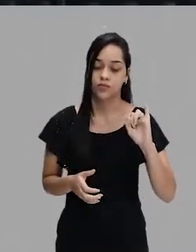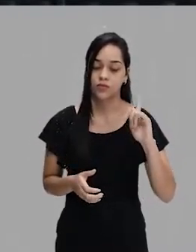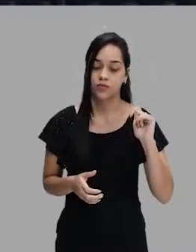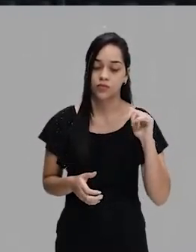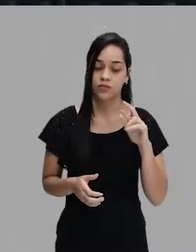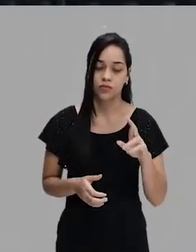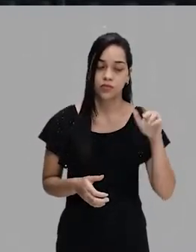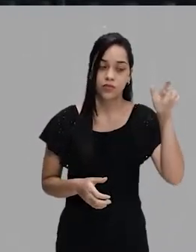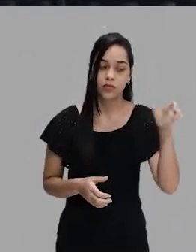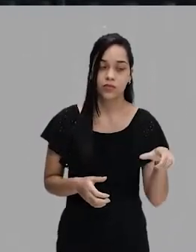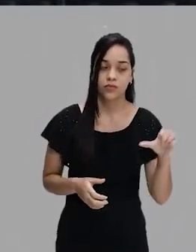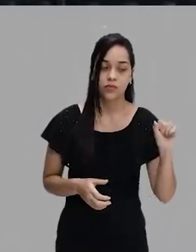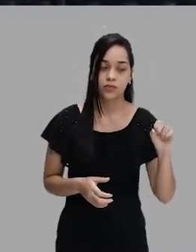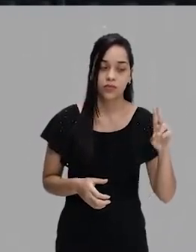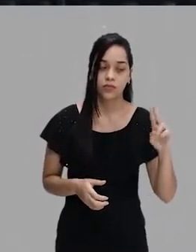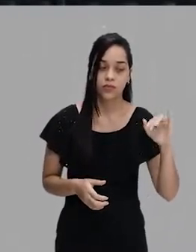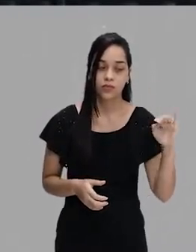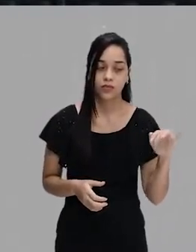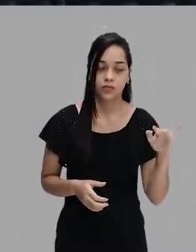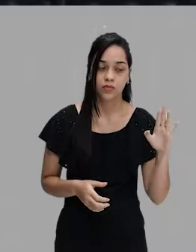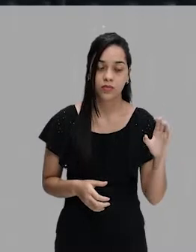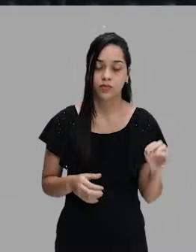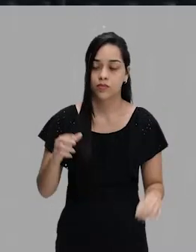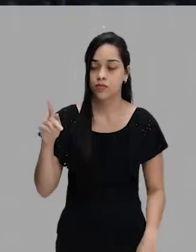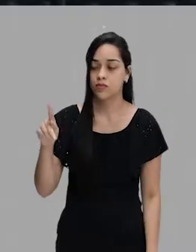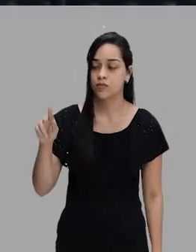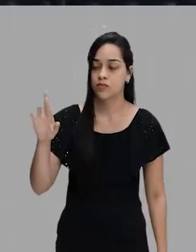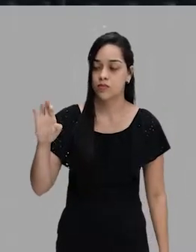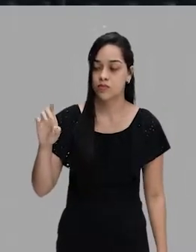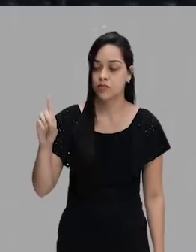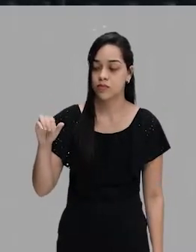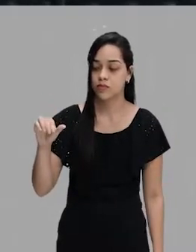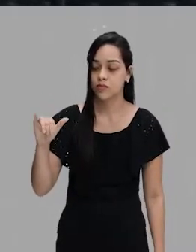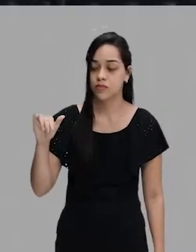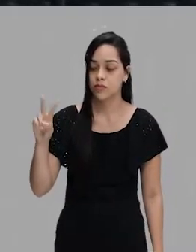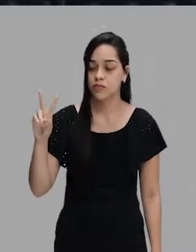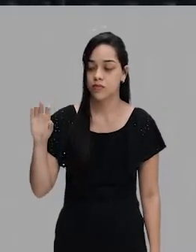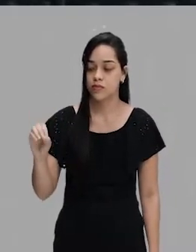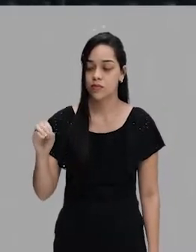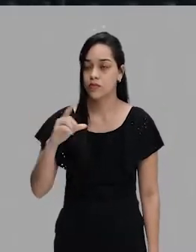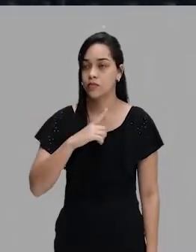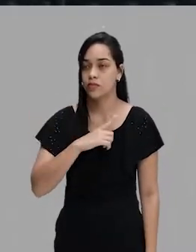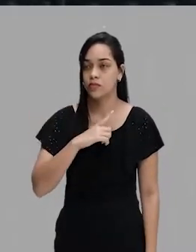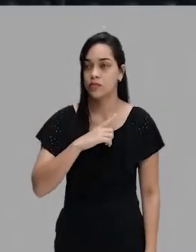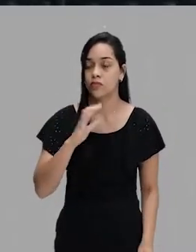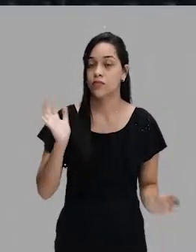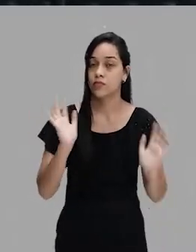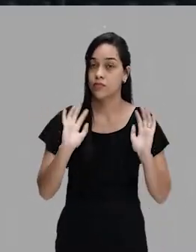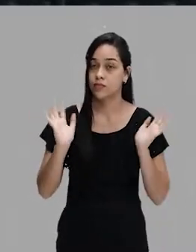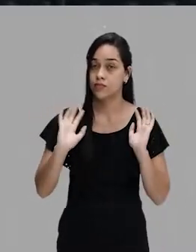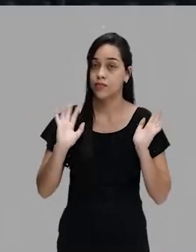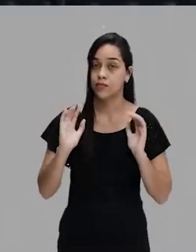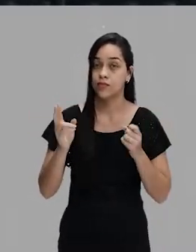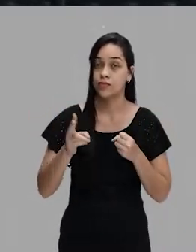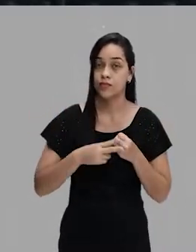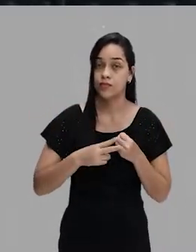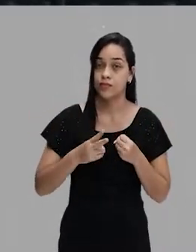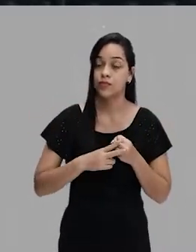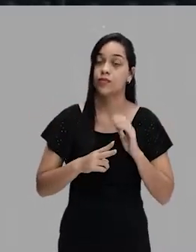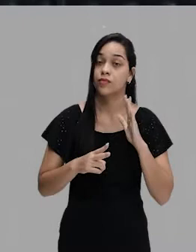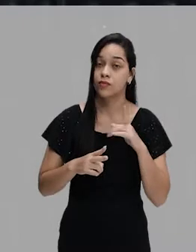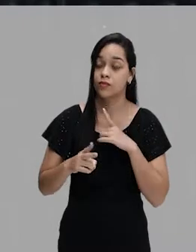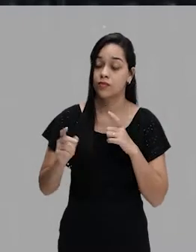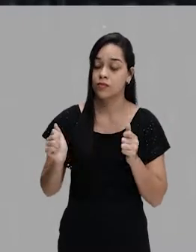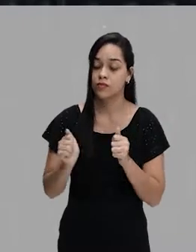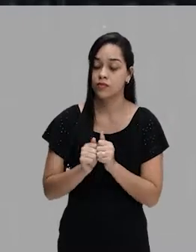um predicativo. Quando eu estou em sala de aula, às vezes os chuchus dizem assim, ao predicado. Não, o verbo já faz